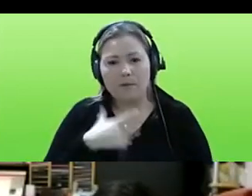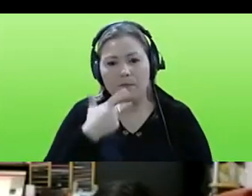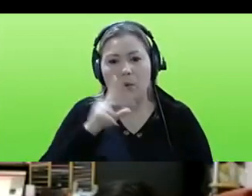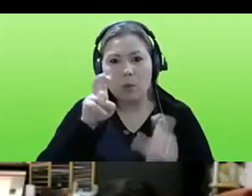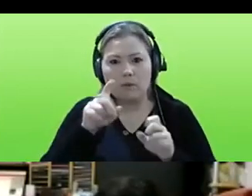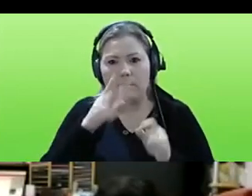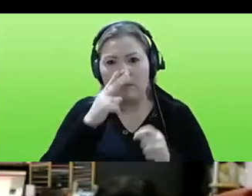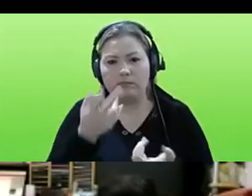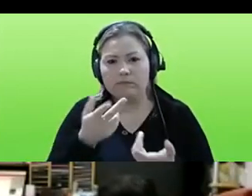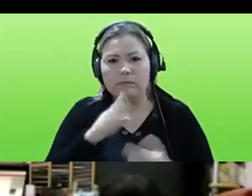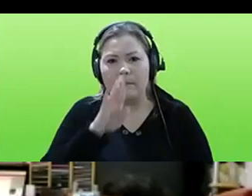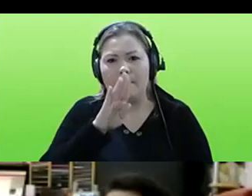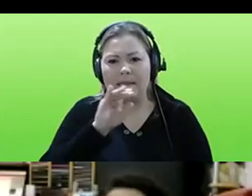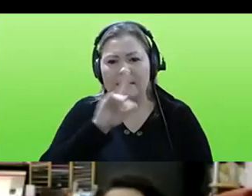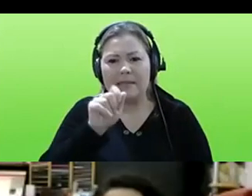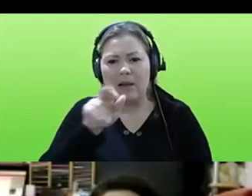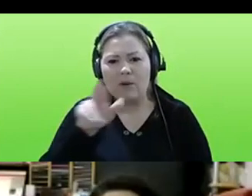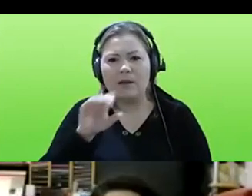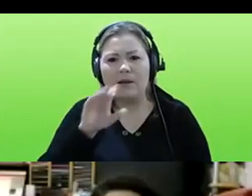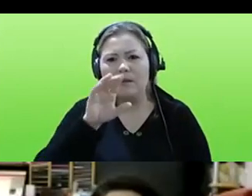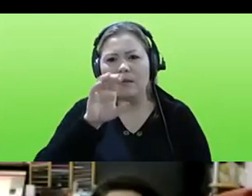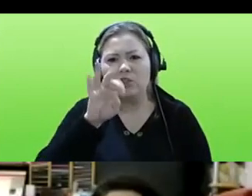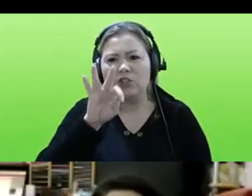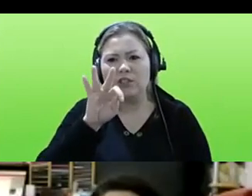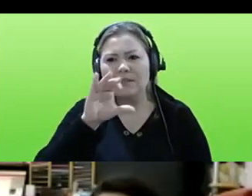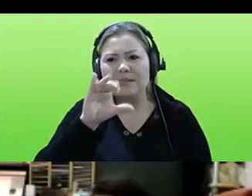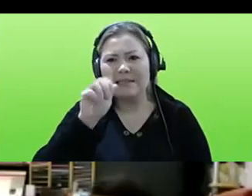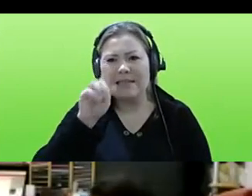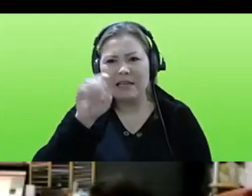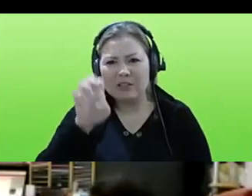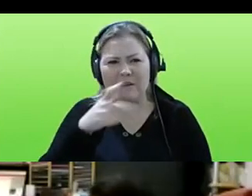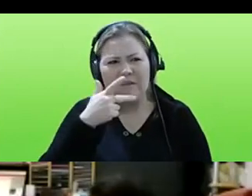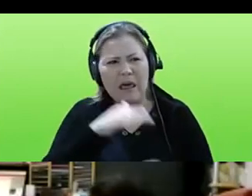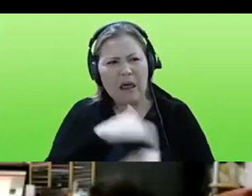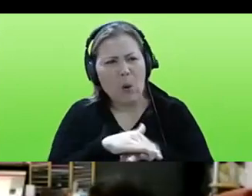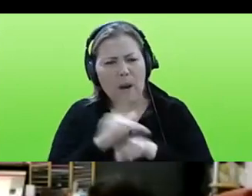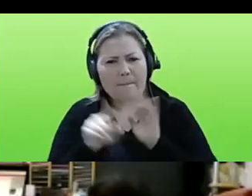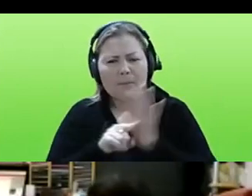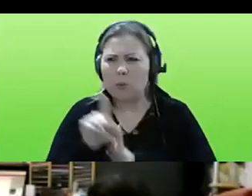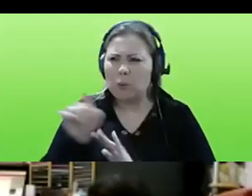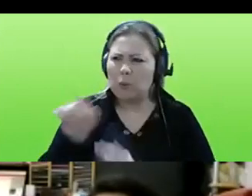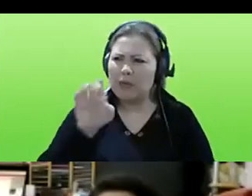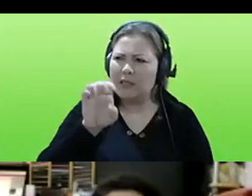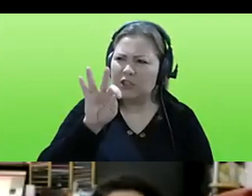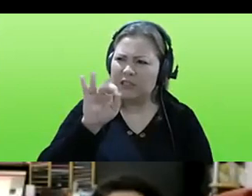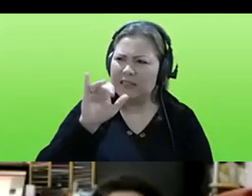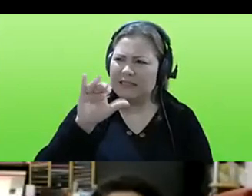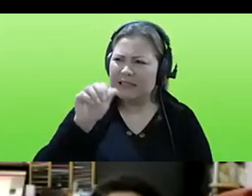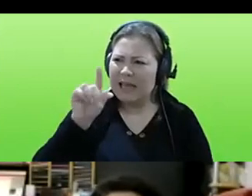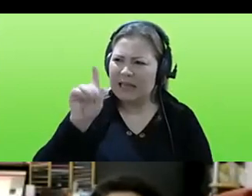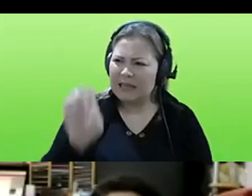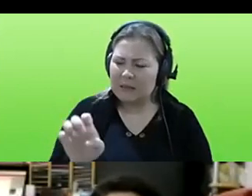bizarro, eticidade. Se você falar isso no meio da rua e perguntar a uma pessoa qualquer no meio da